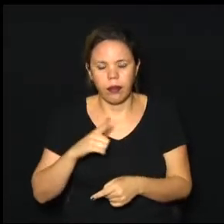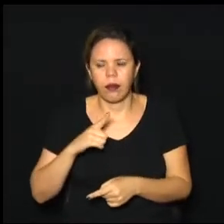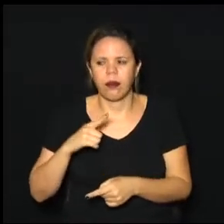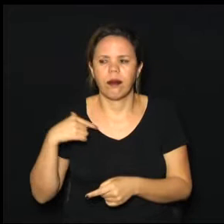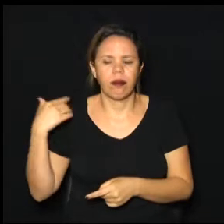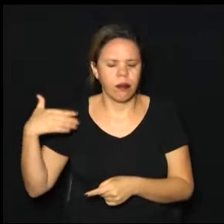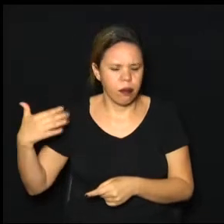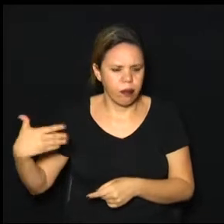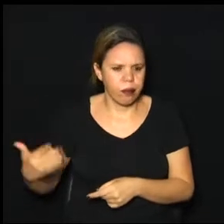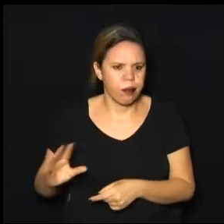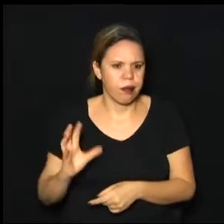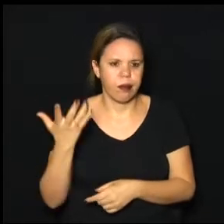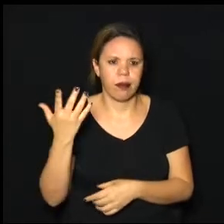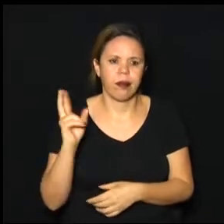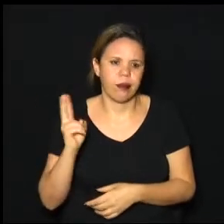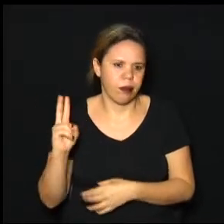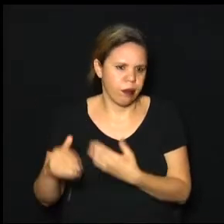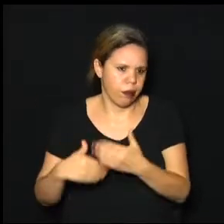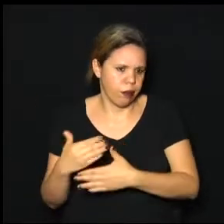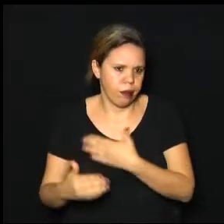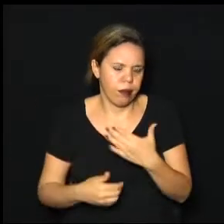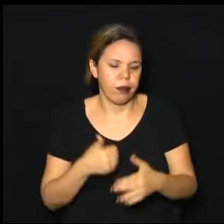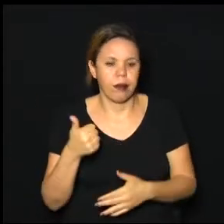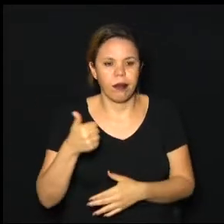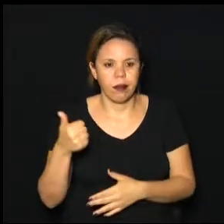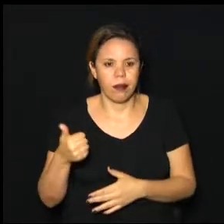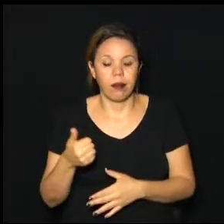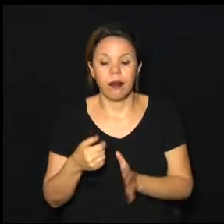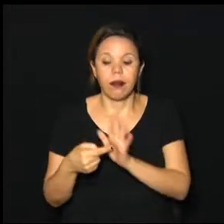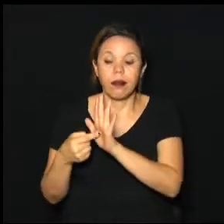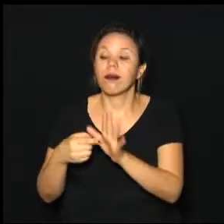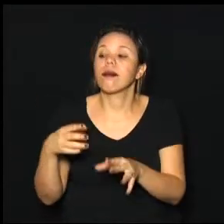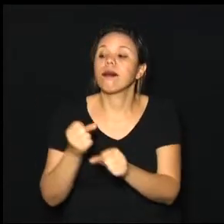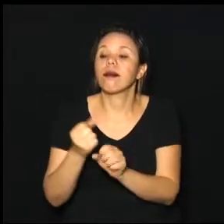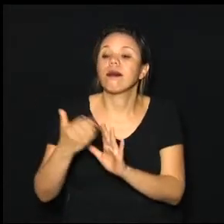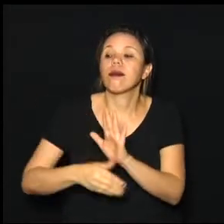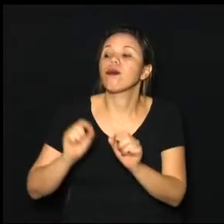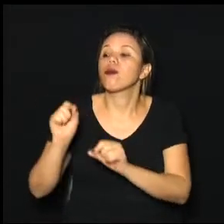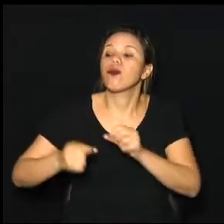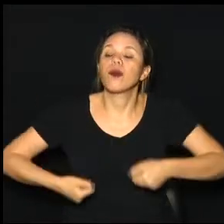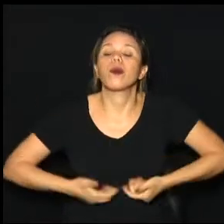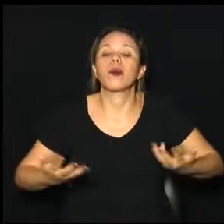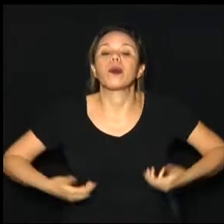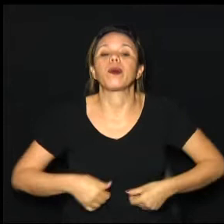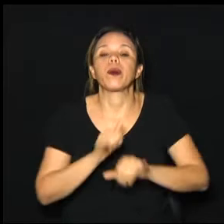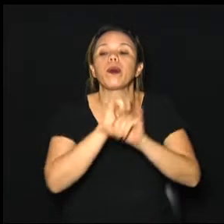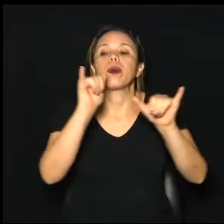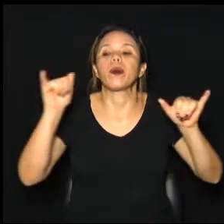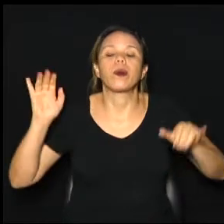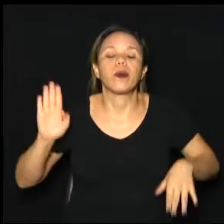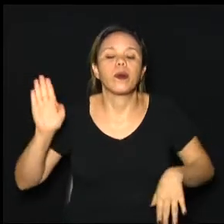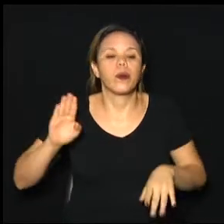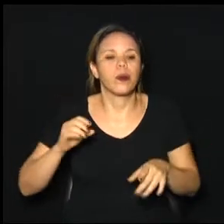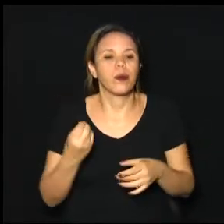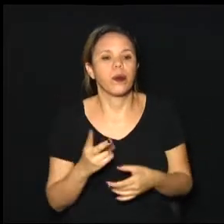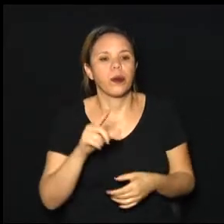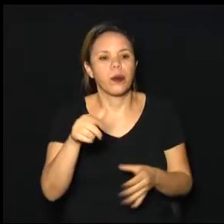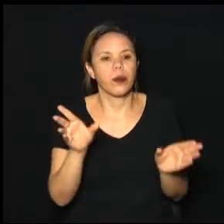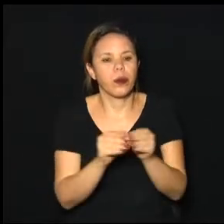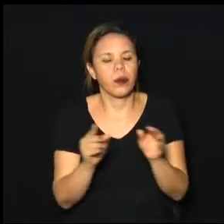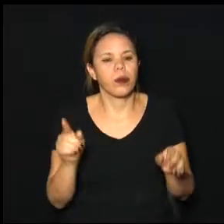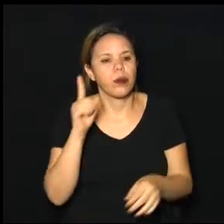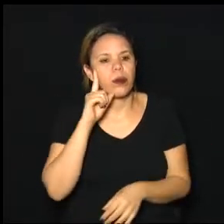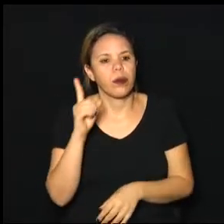tem acontecido, não é de hoje. Primeiro a parcial, depois vem a final, e o prazo da prestação de contas final é